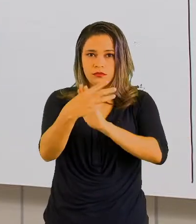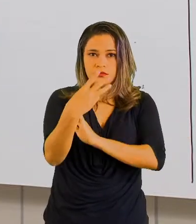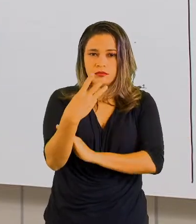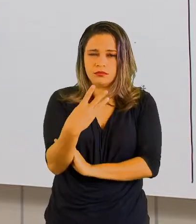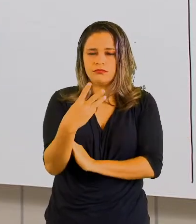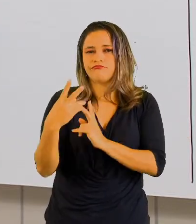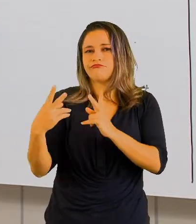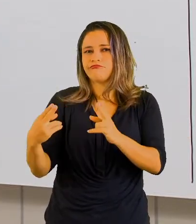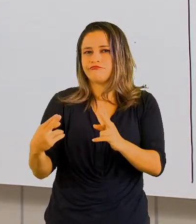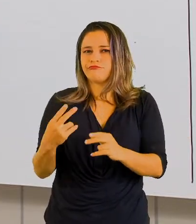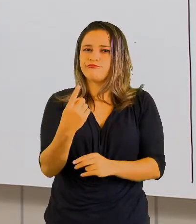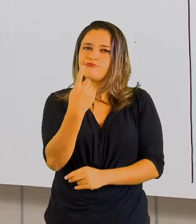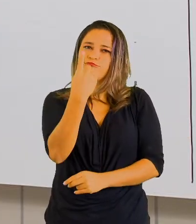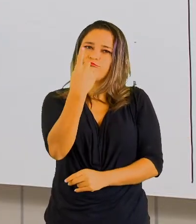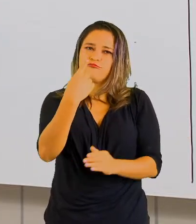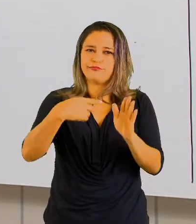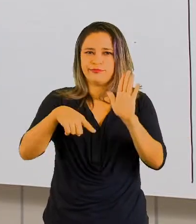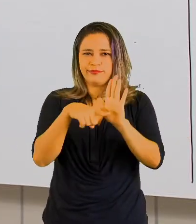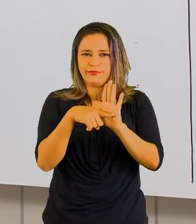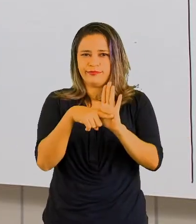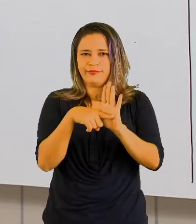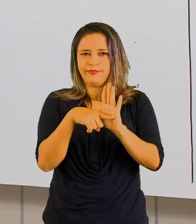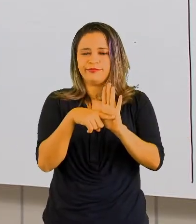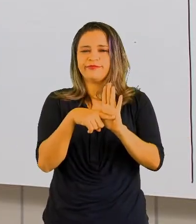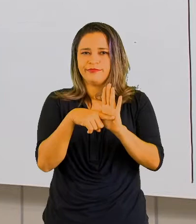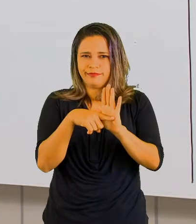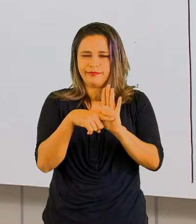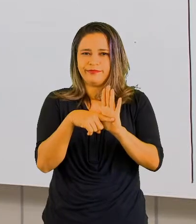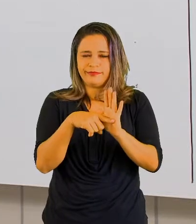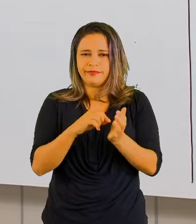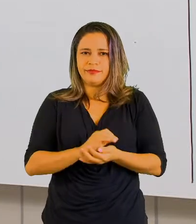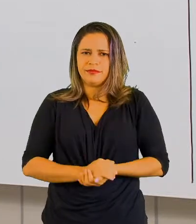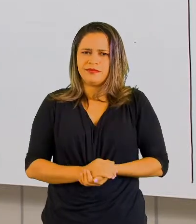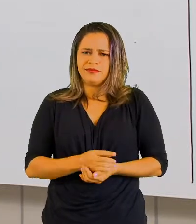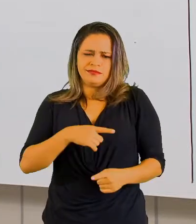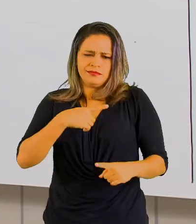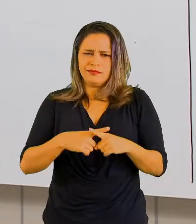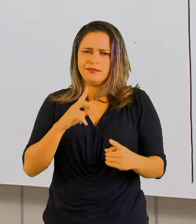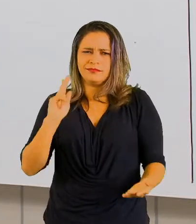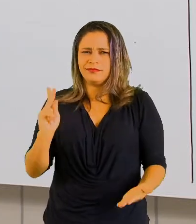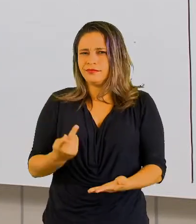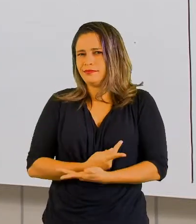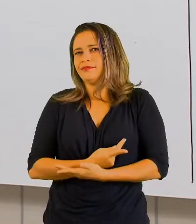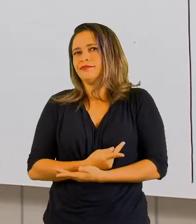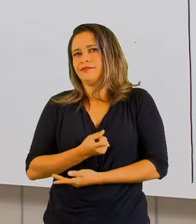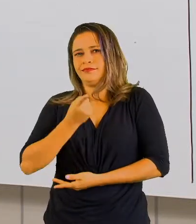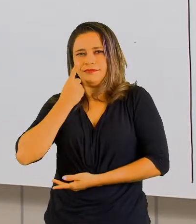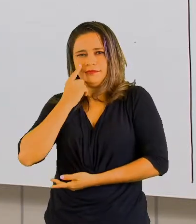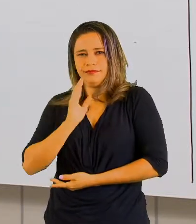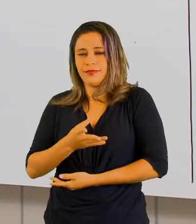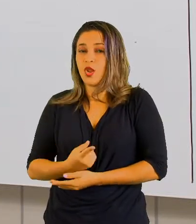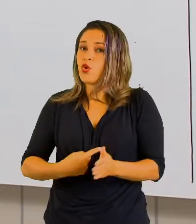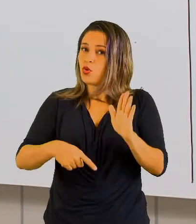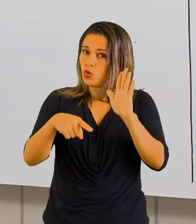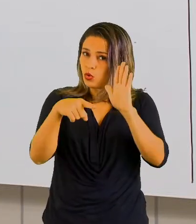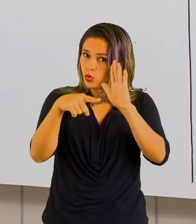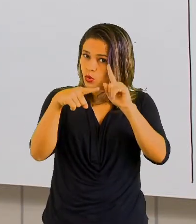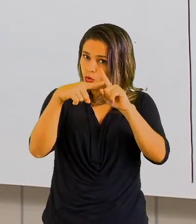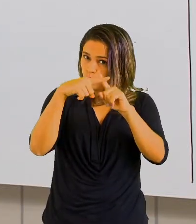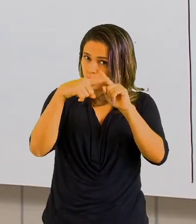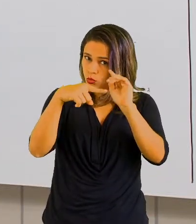a 1 negativo. Agora, nós vimos aqui por que isso acontece. Esse 2 positivo, a gente